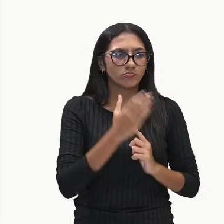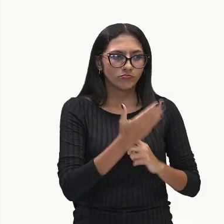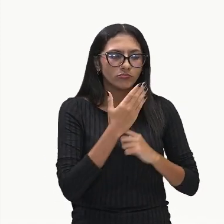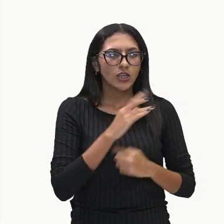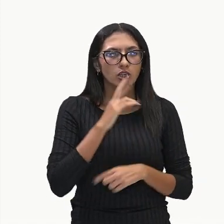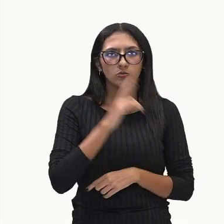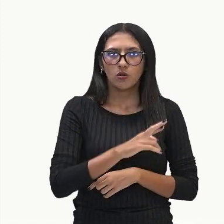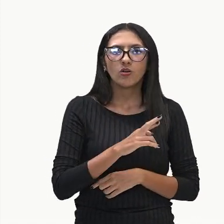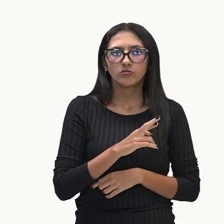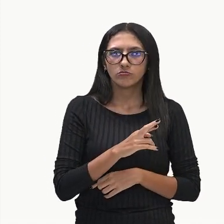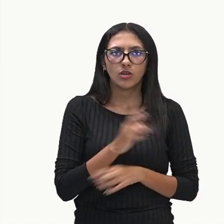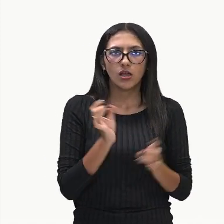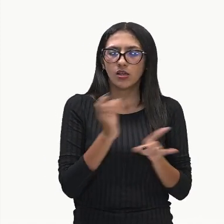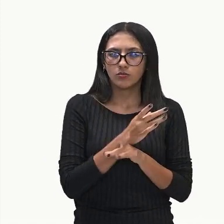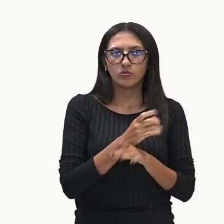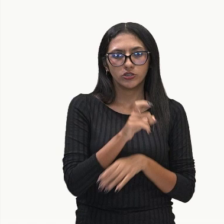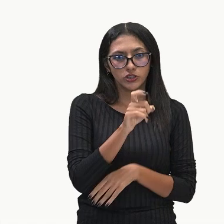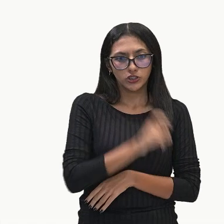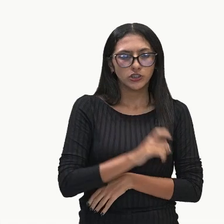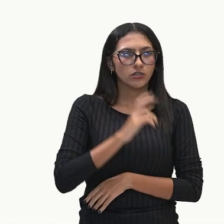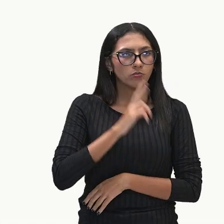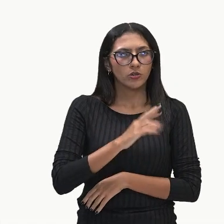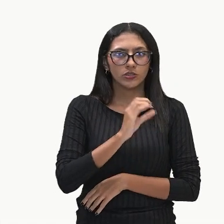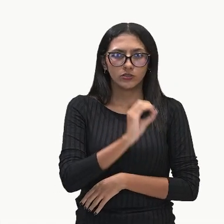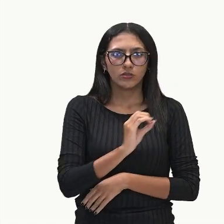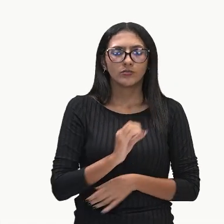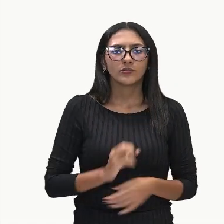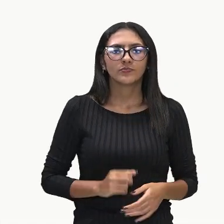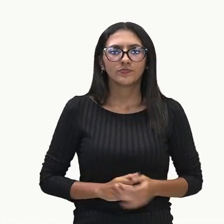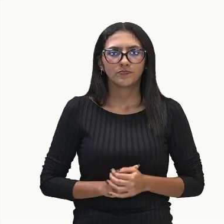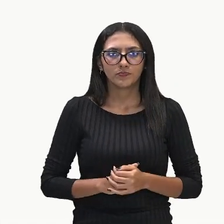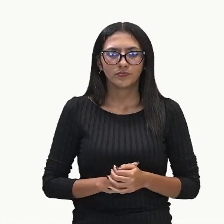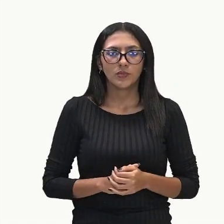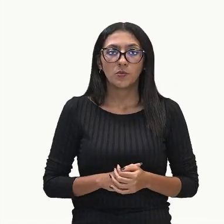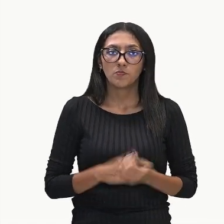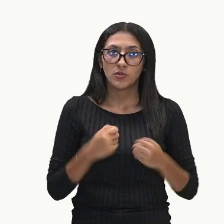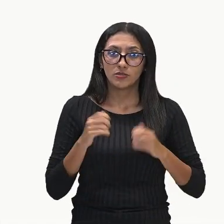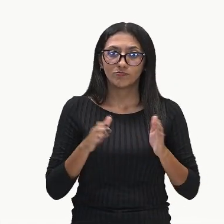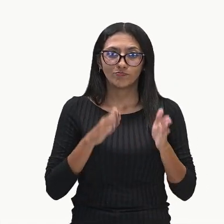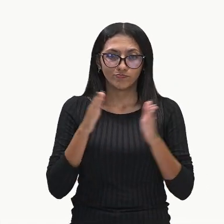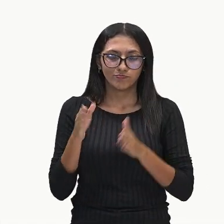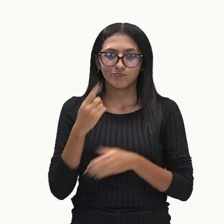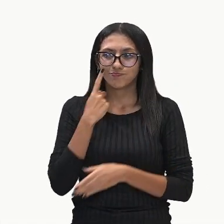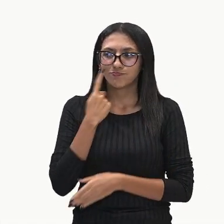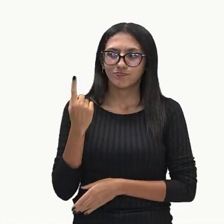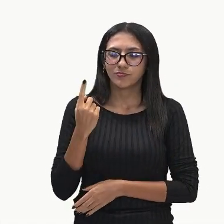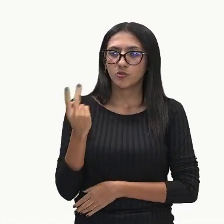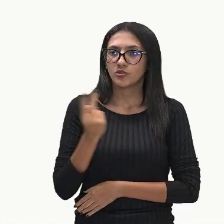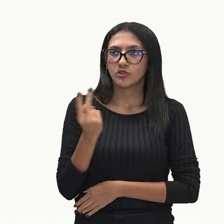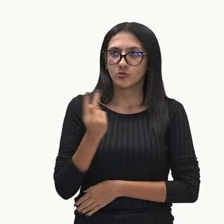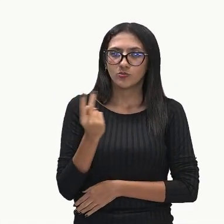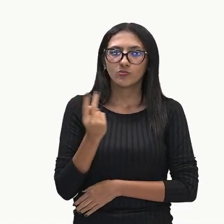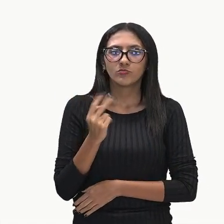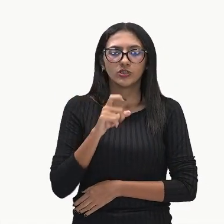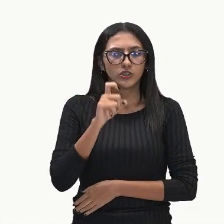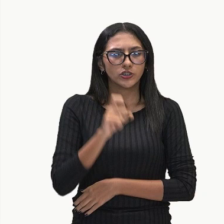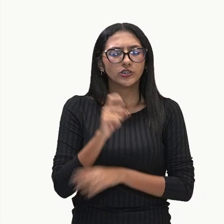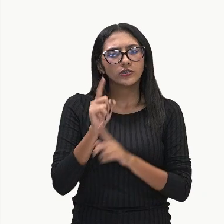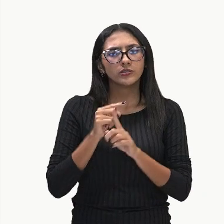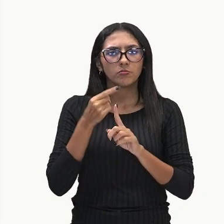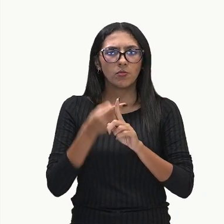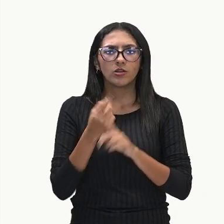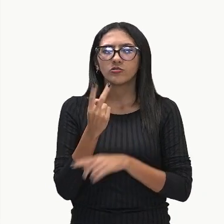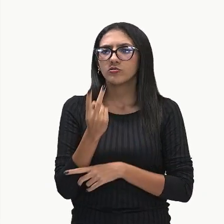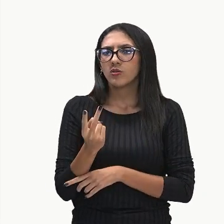0 e ponto. Em quem nós vamos agora trabalhar? Nós vamos trabalhar aqui no segundo. Ok? X mais 2